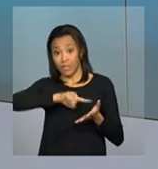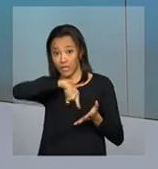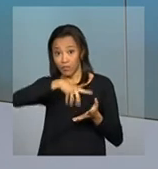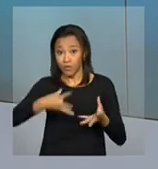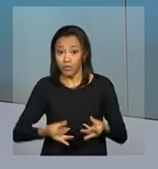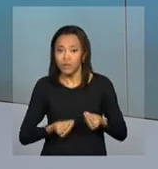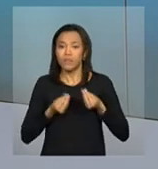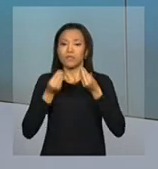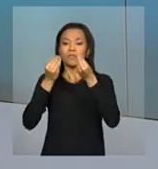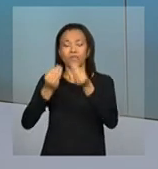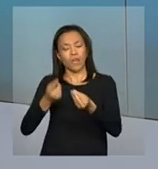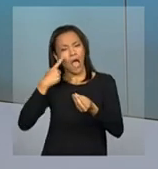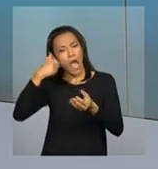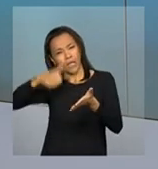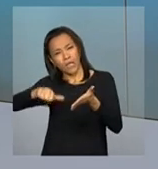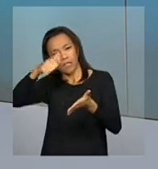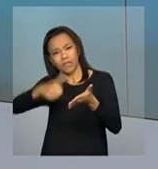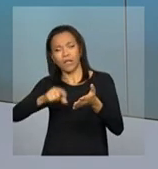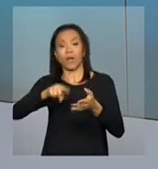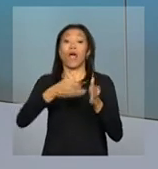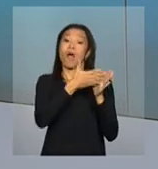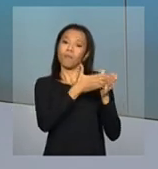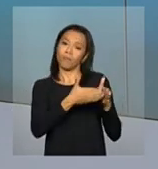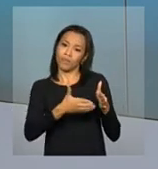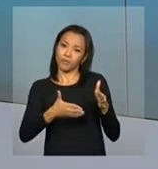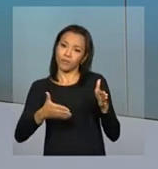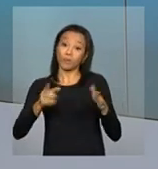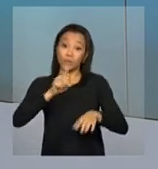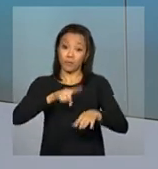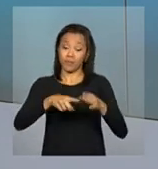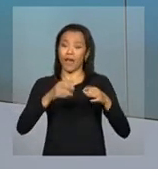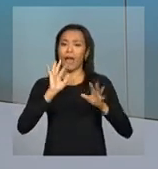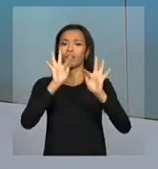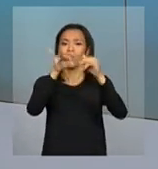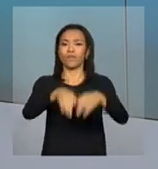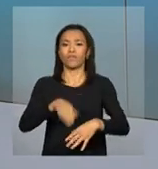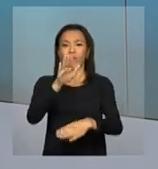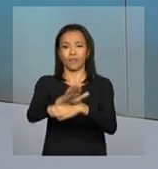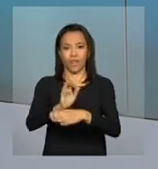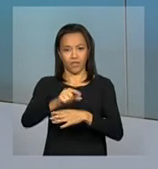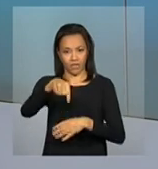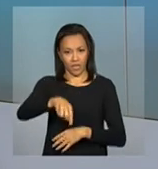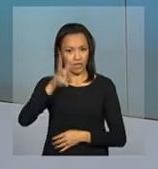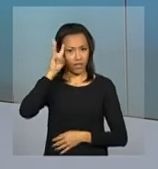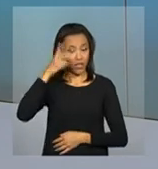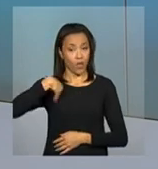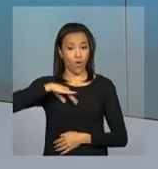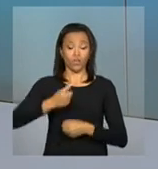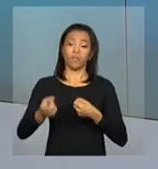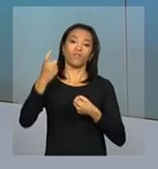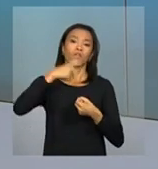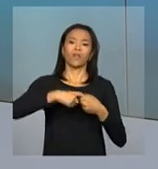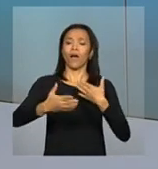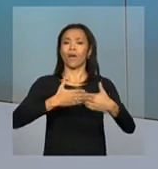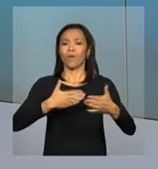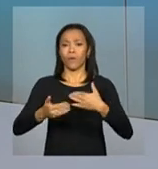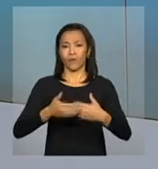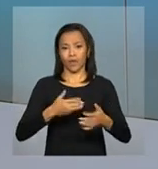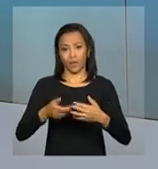para análise e resposta. A programação segue até o fim da tarde desta terça-feira. E nós podemos voltar a qualquer